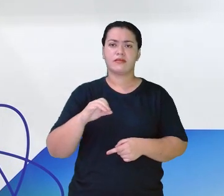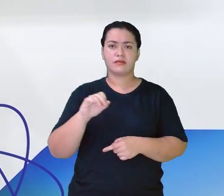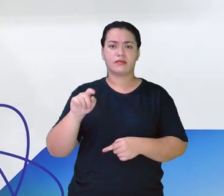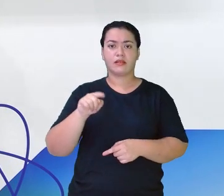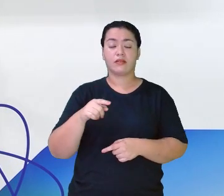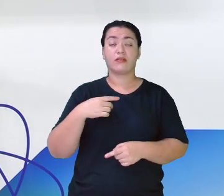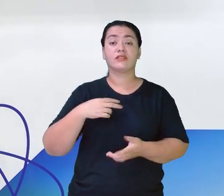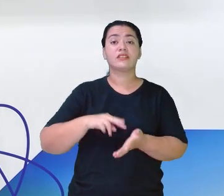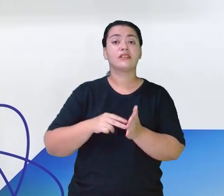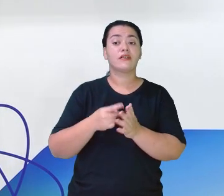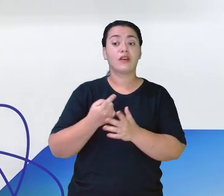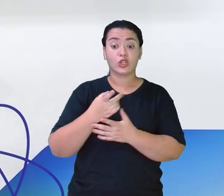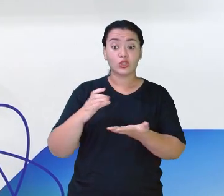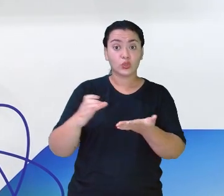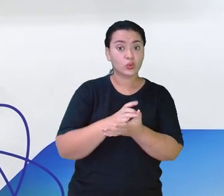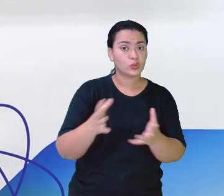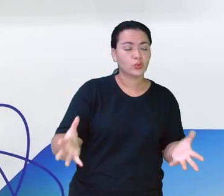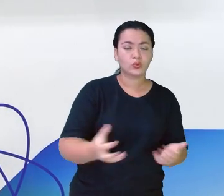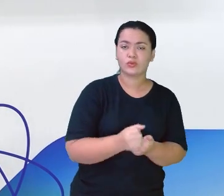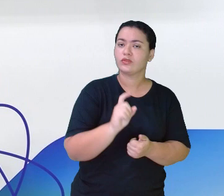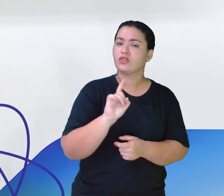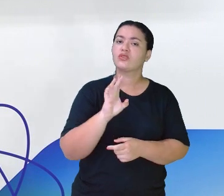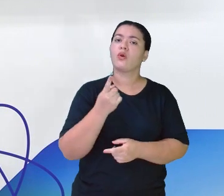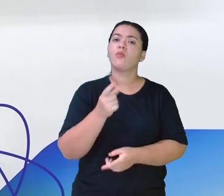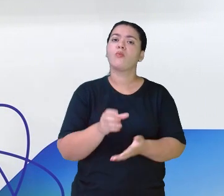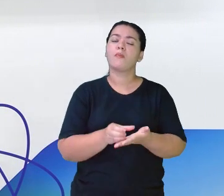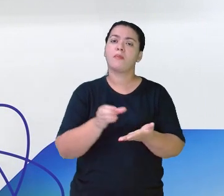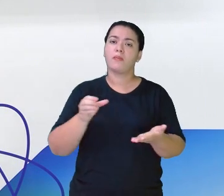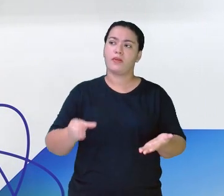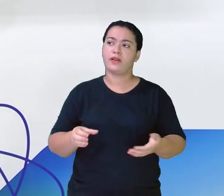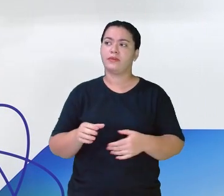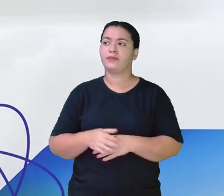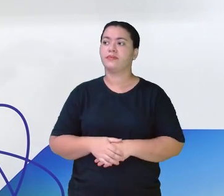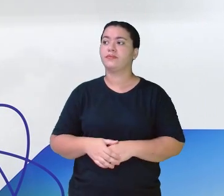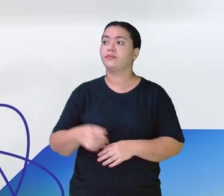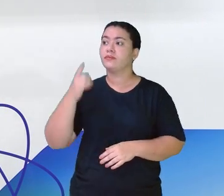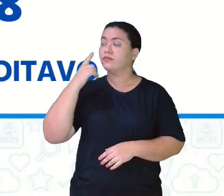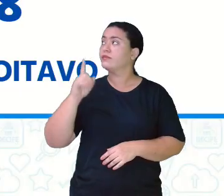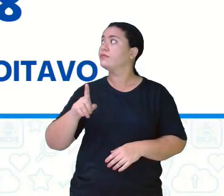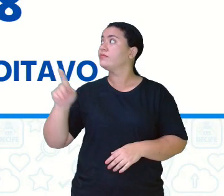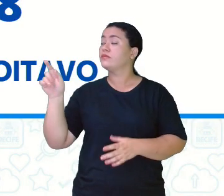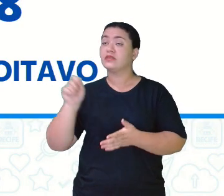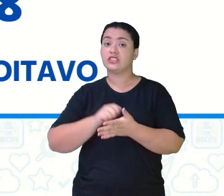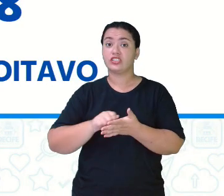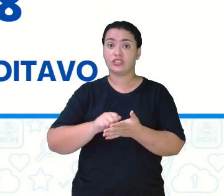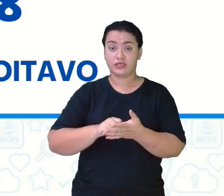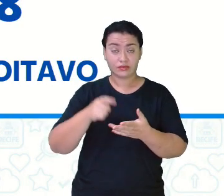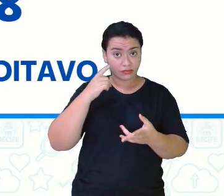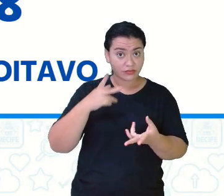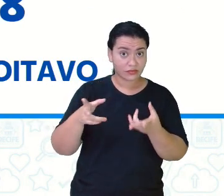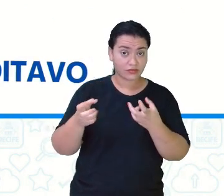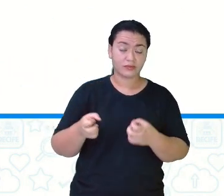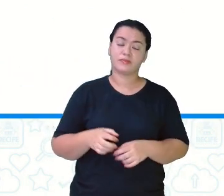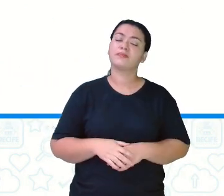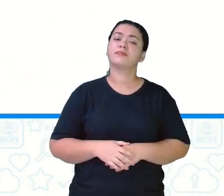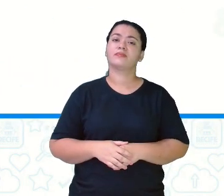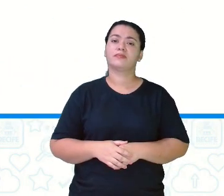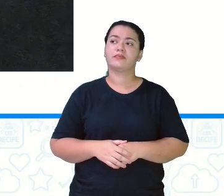só uma parte. Olha só agora. 1/8, e olha a escrita como é